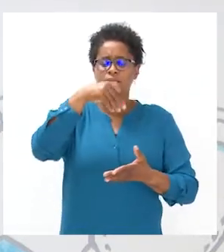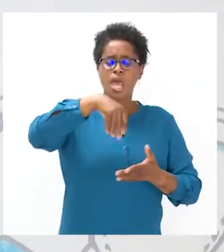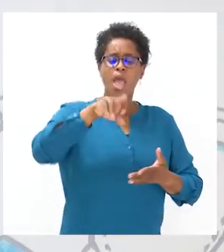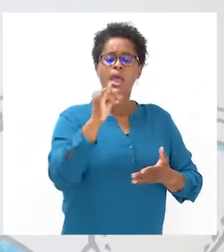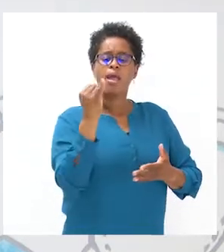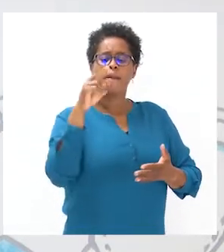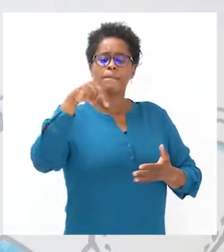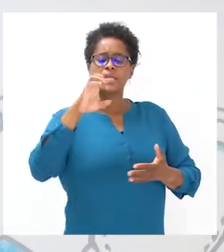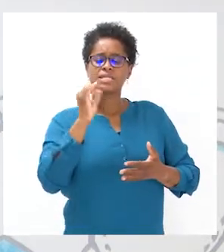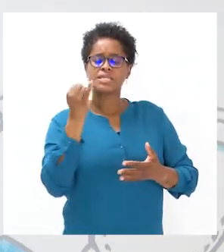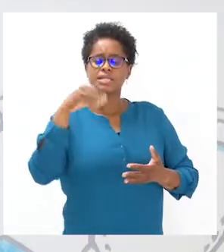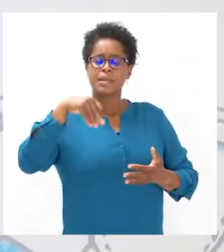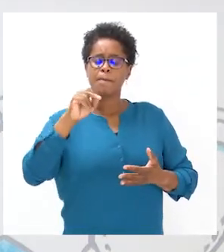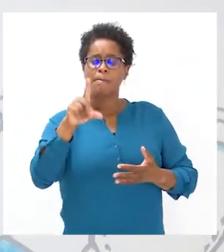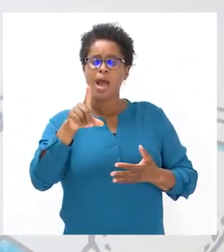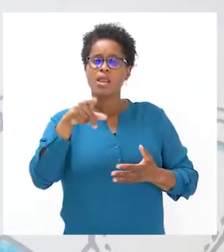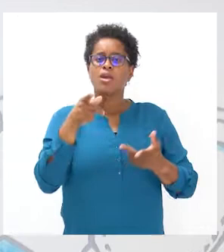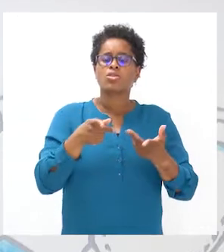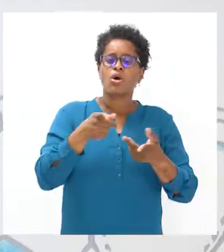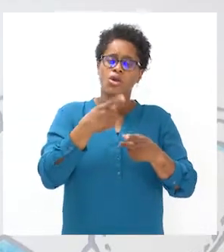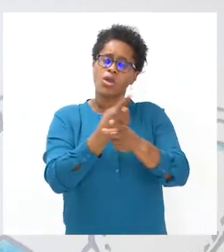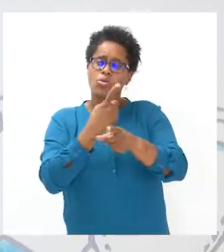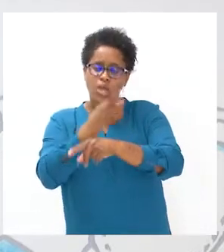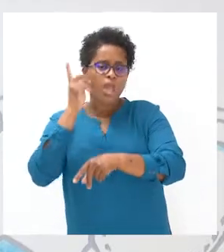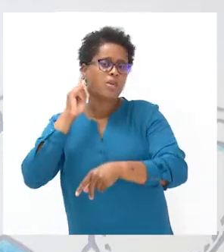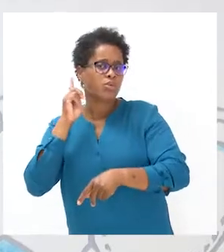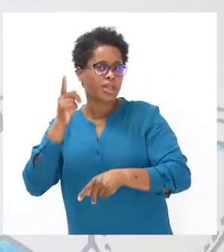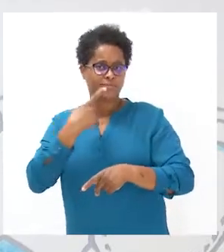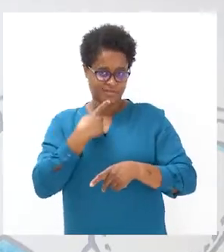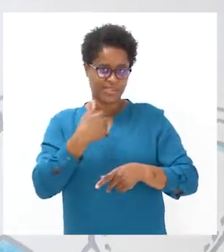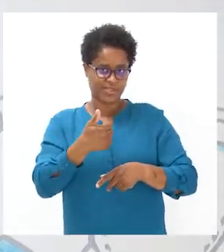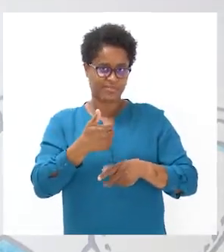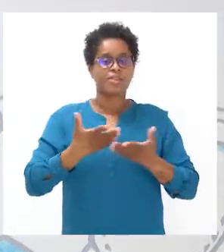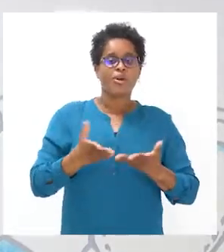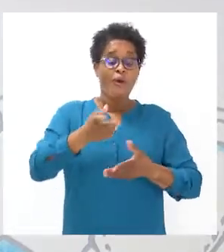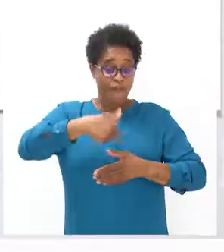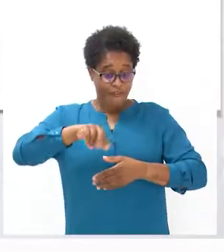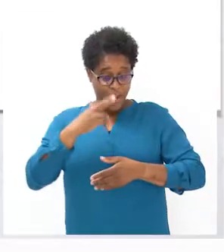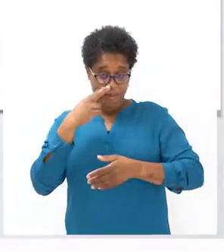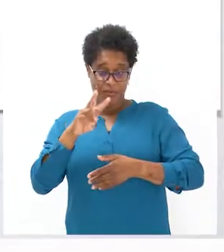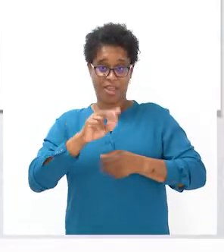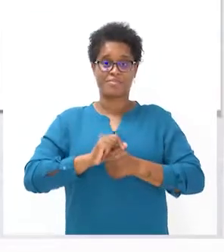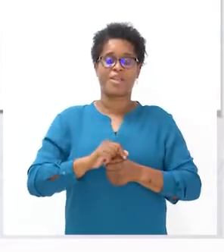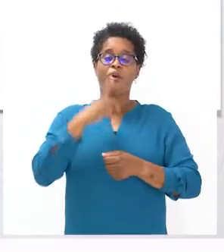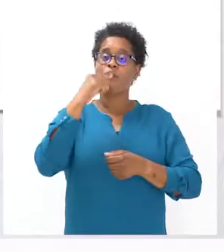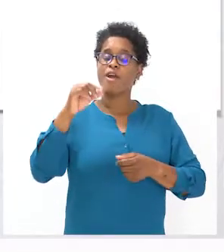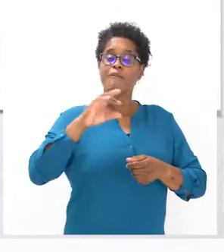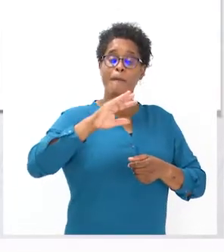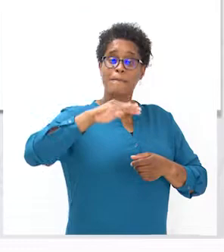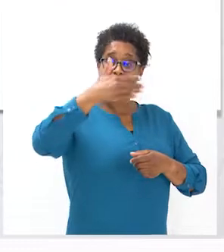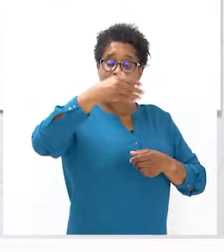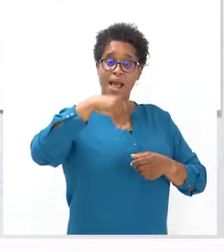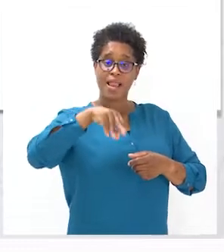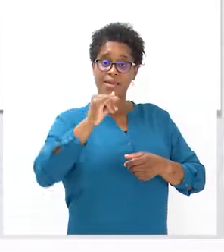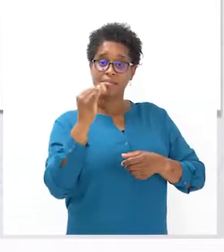principal. Principal é aquilo que é importante, certo? Então vejamos. O verbo principal